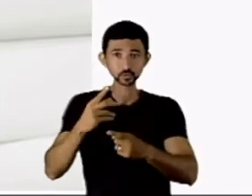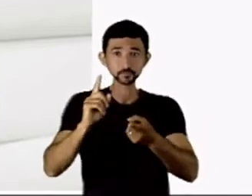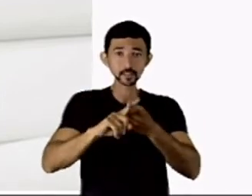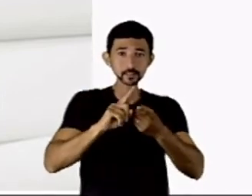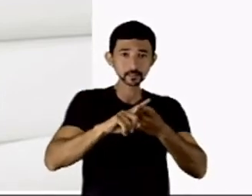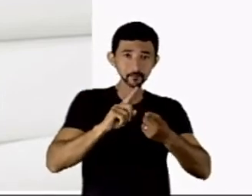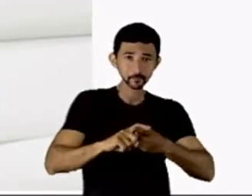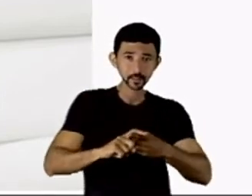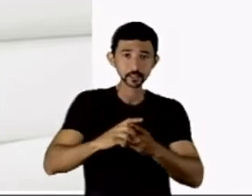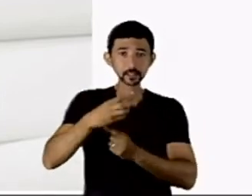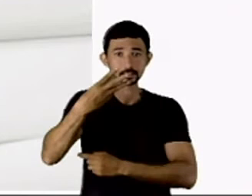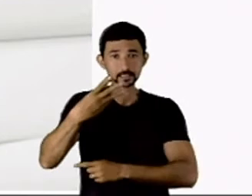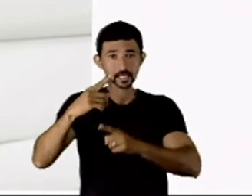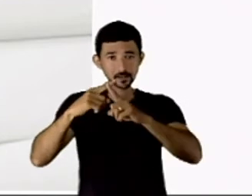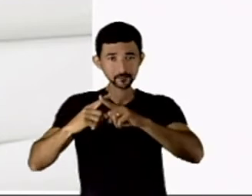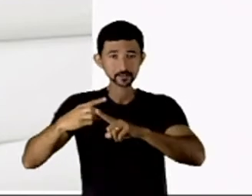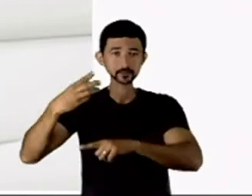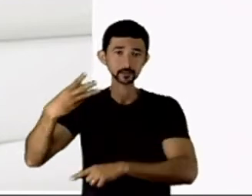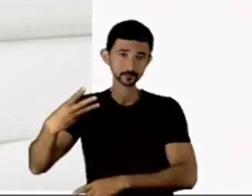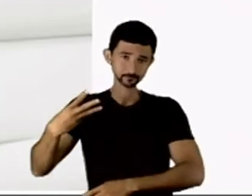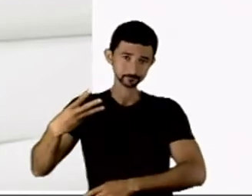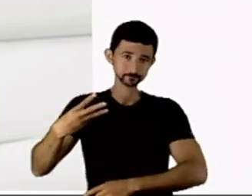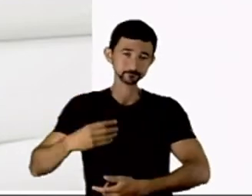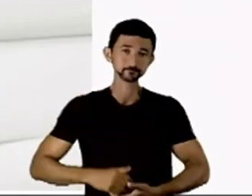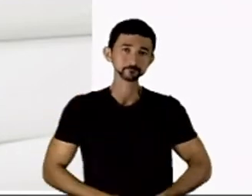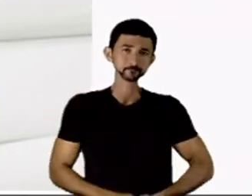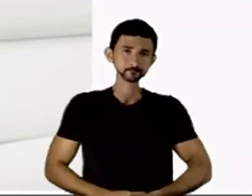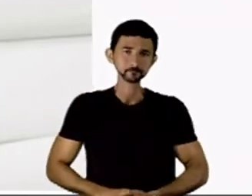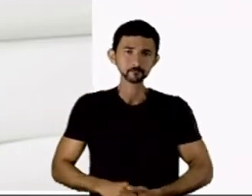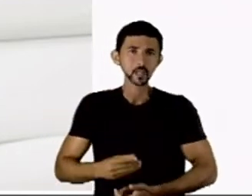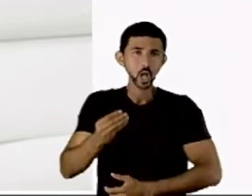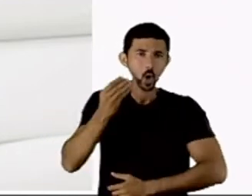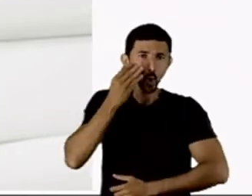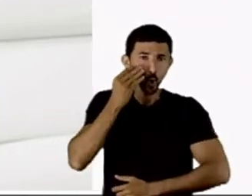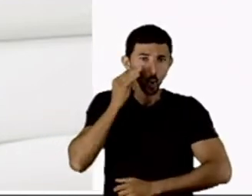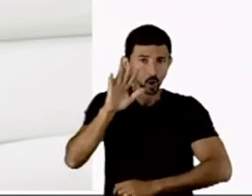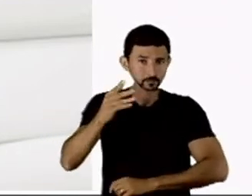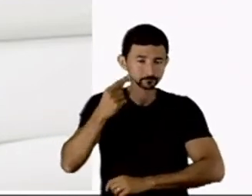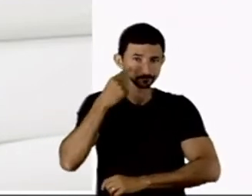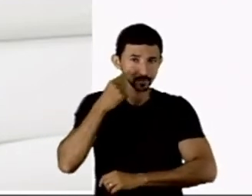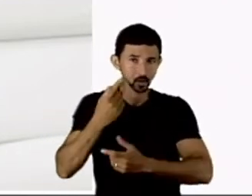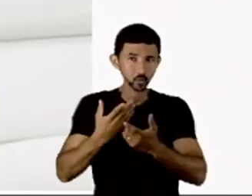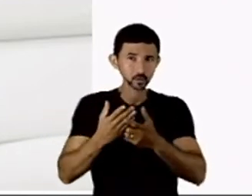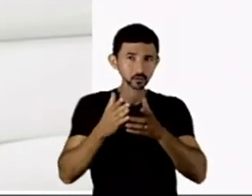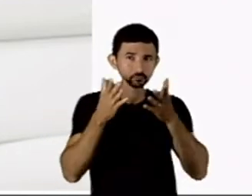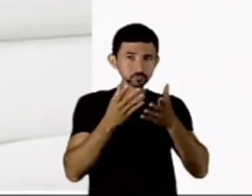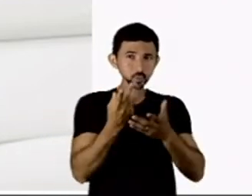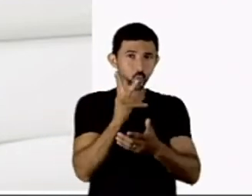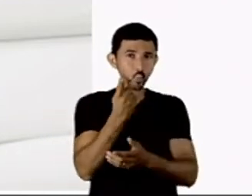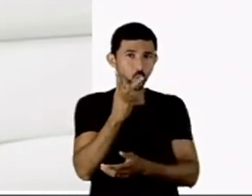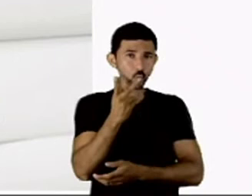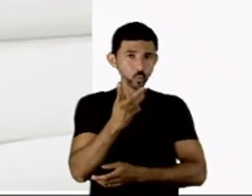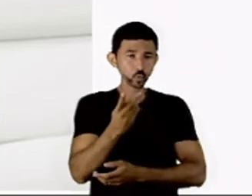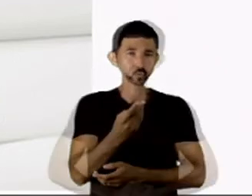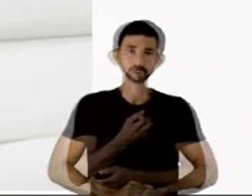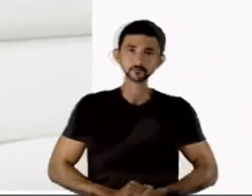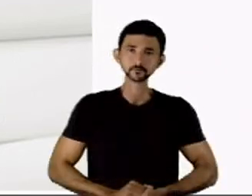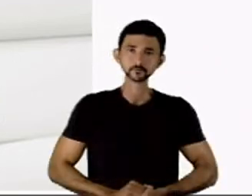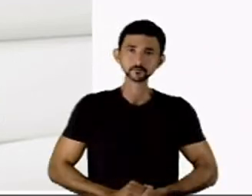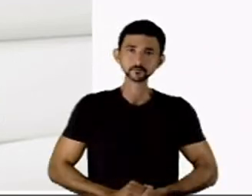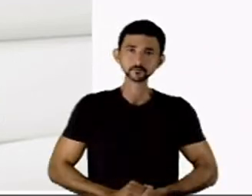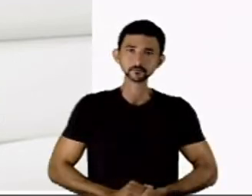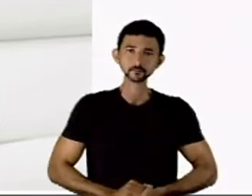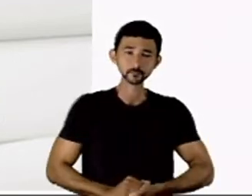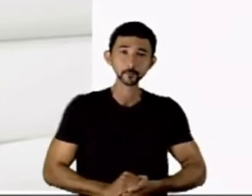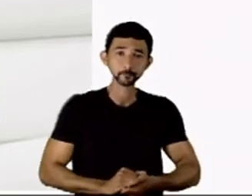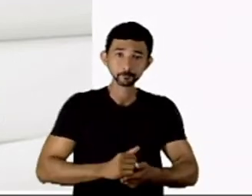tenho a multiplicação do 3 vezes 3. Eu te chamo a atenção para olhar bem para esses dois números que se repetem.